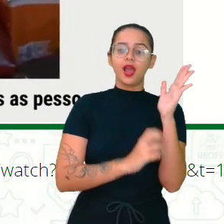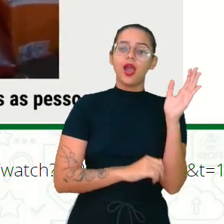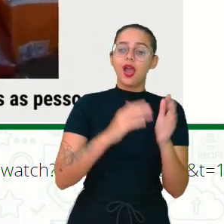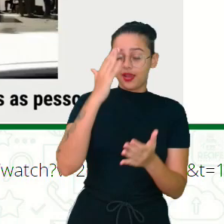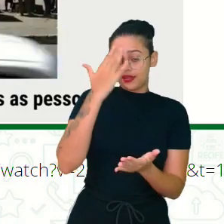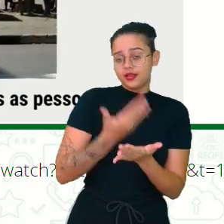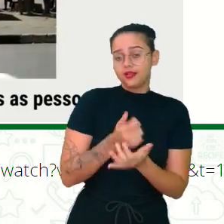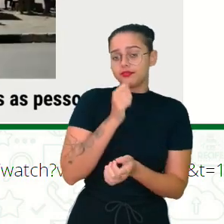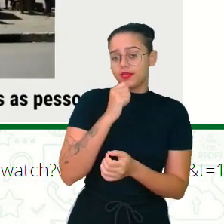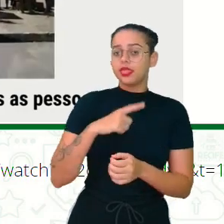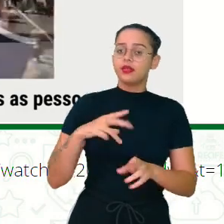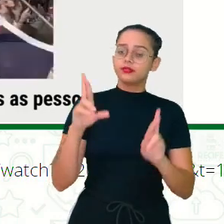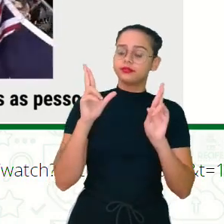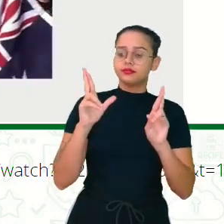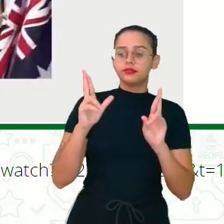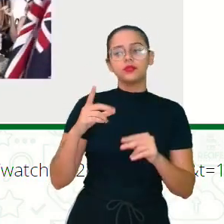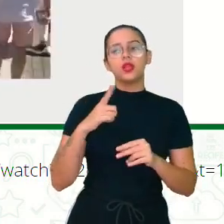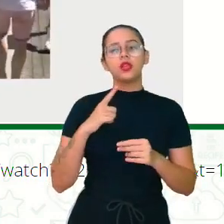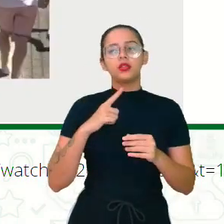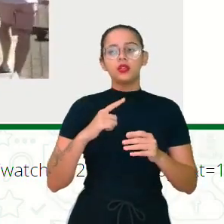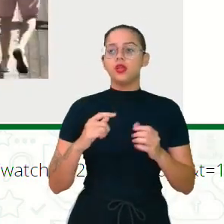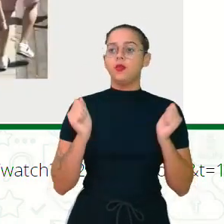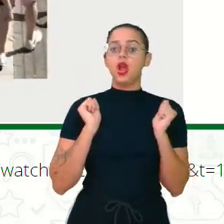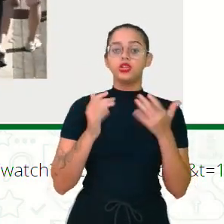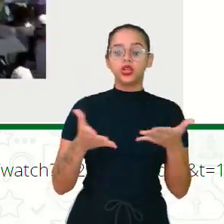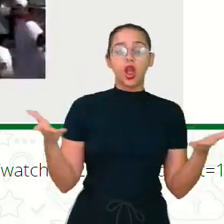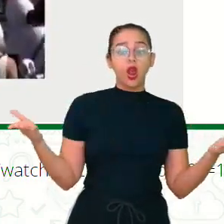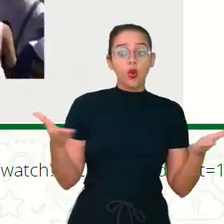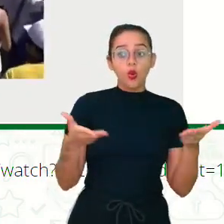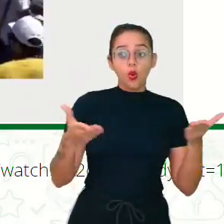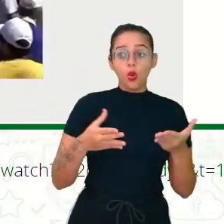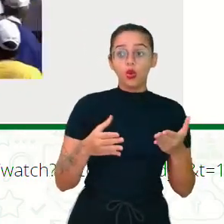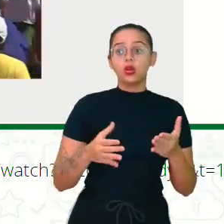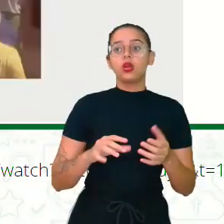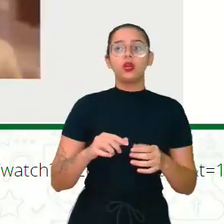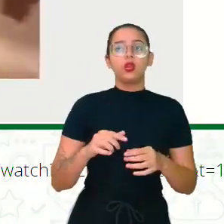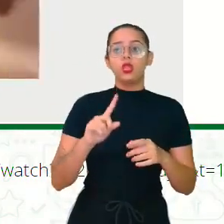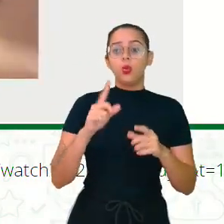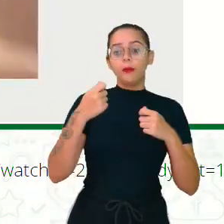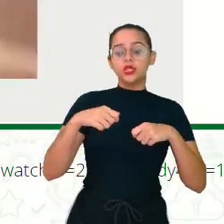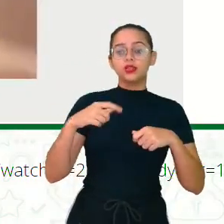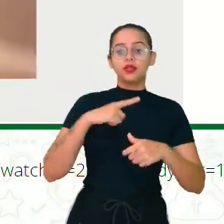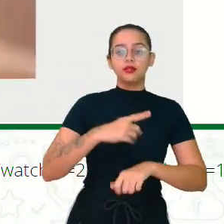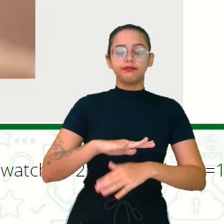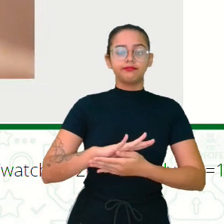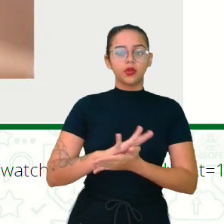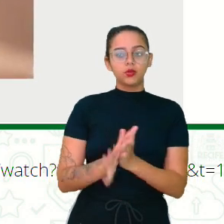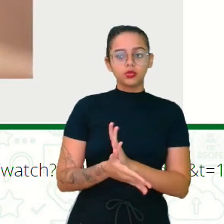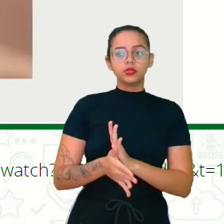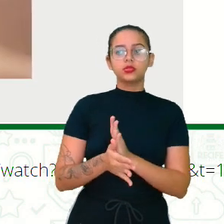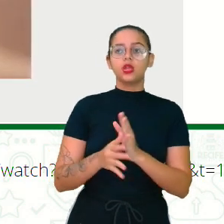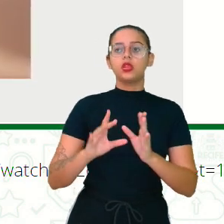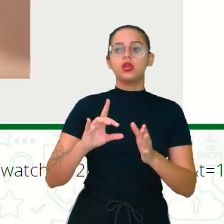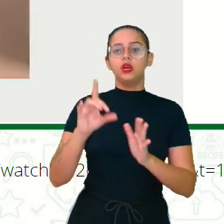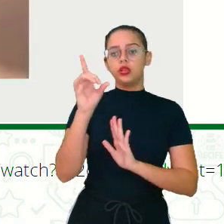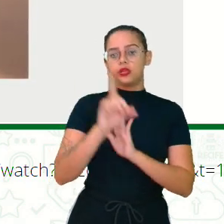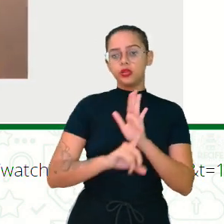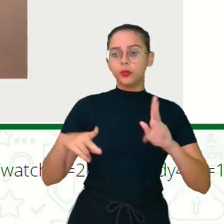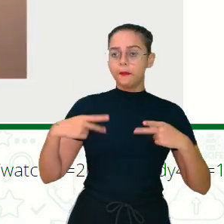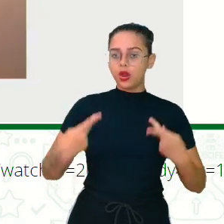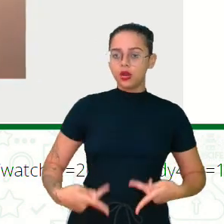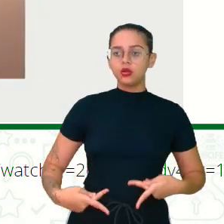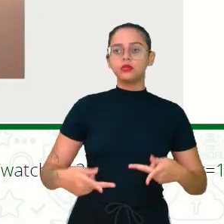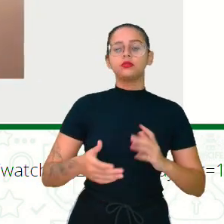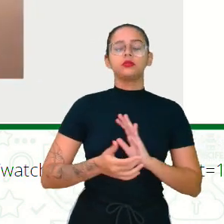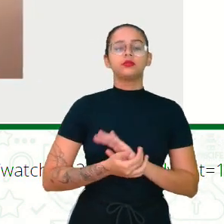a esperança. Temos de agir agora, zero discriminação, direitos humanos,